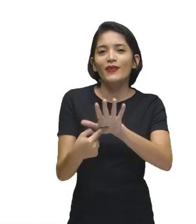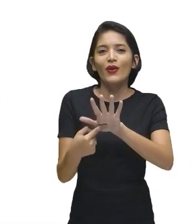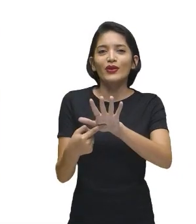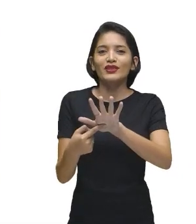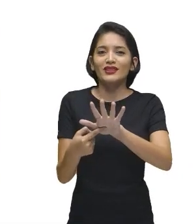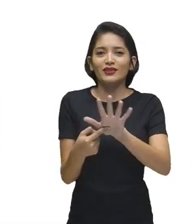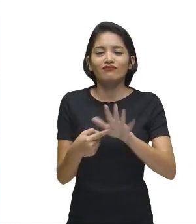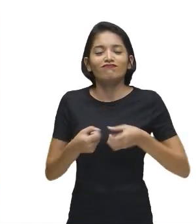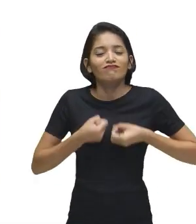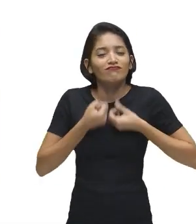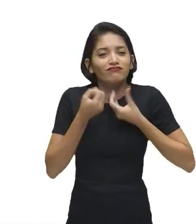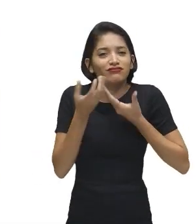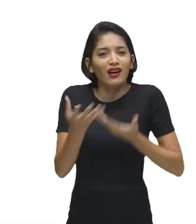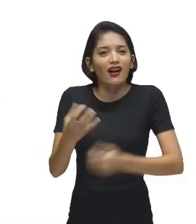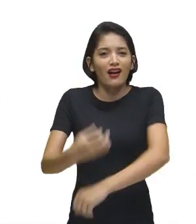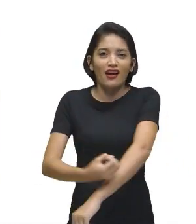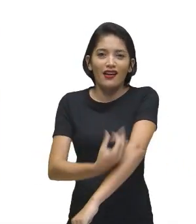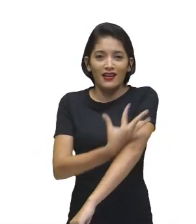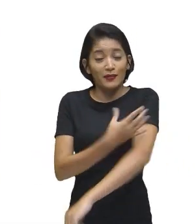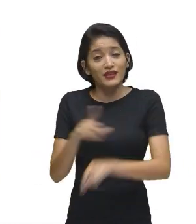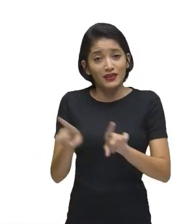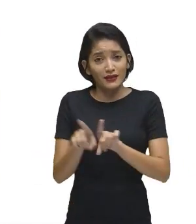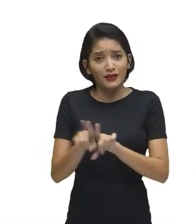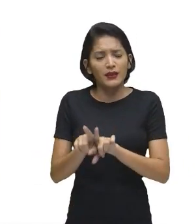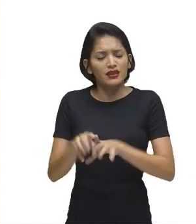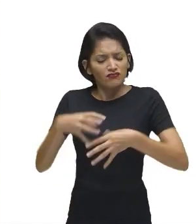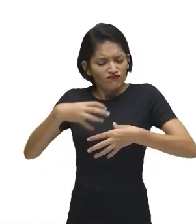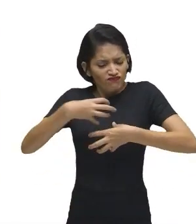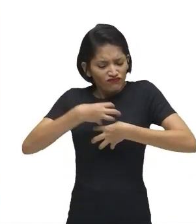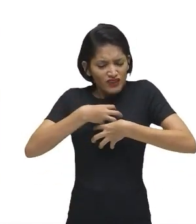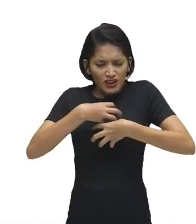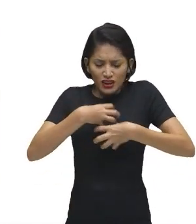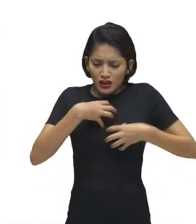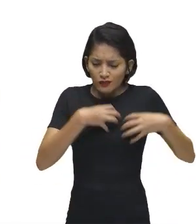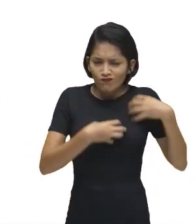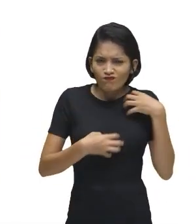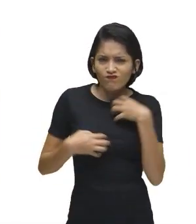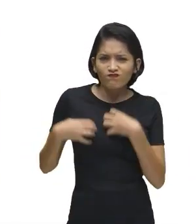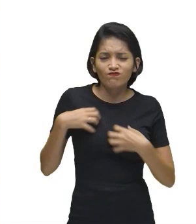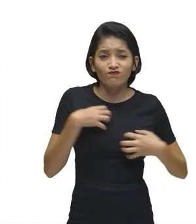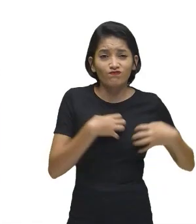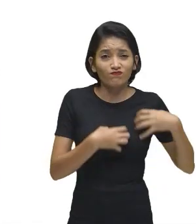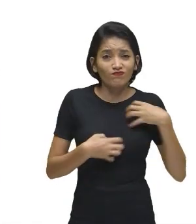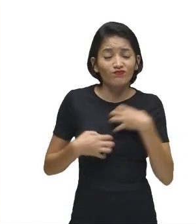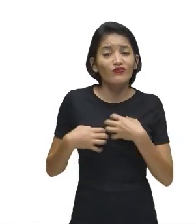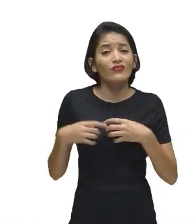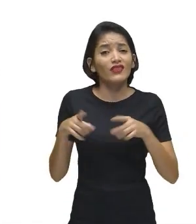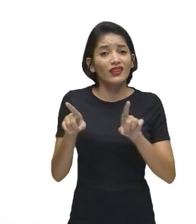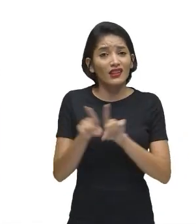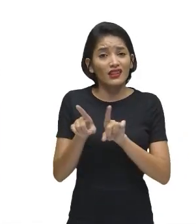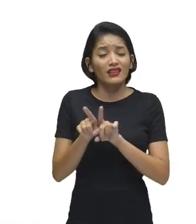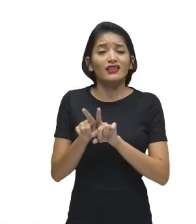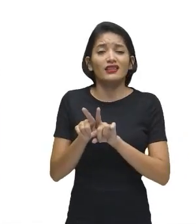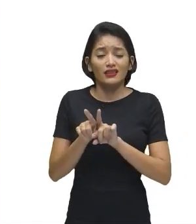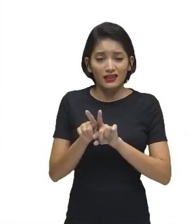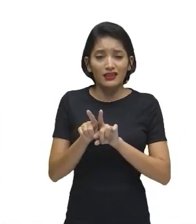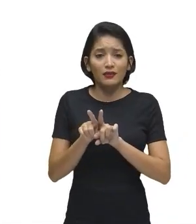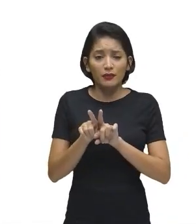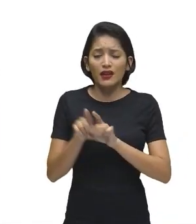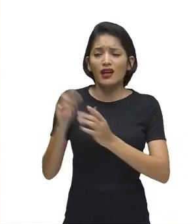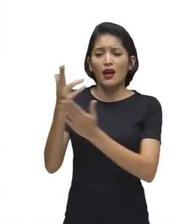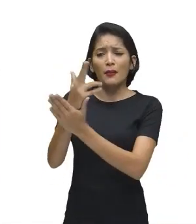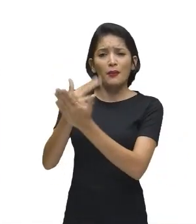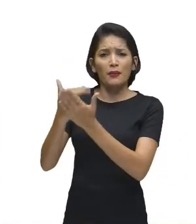emoção. Então eles pegavam toda aquela emoção que estava angustiada ali e eles também, através dos desenhos,